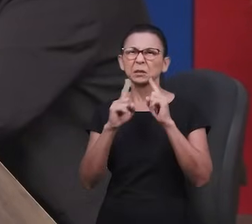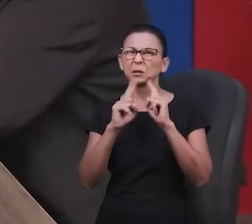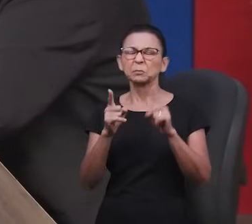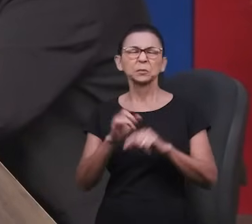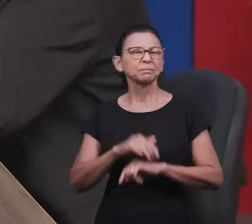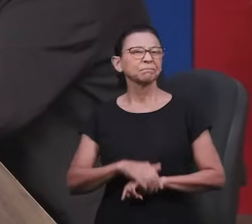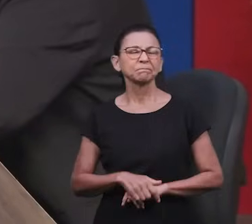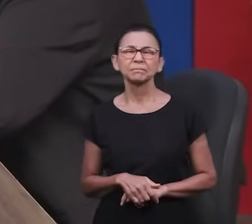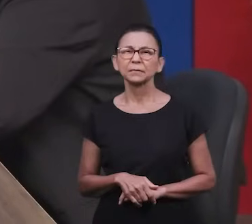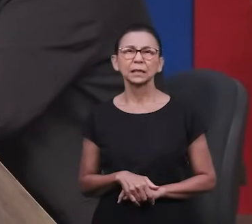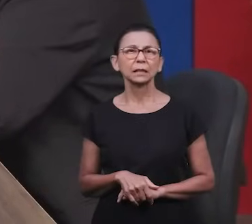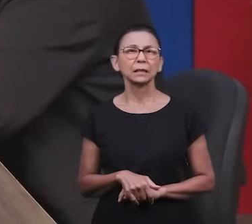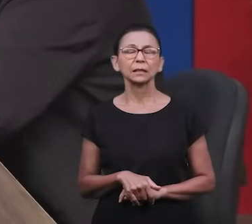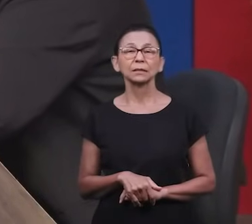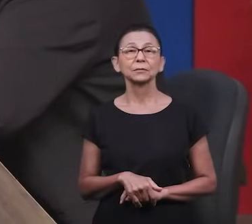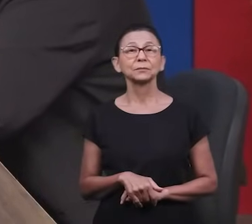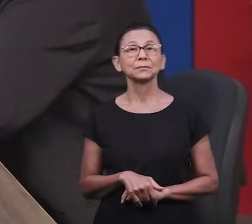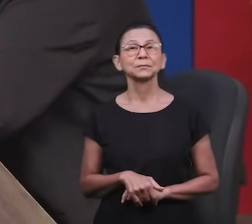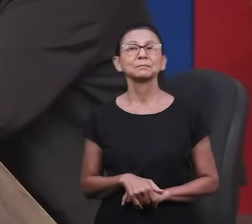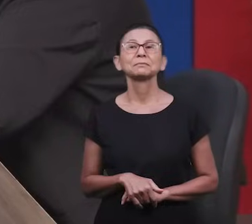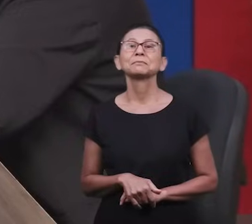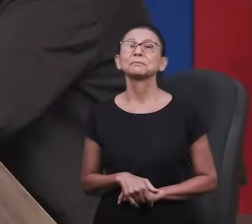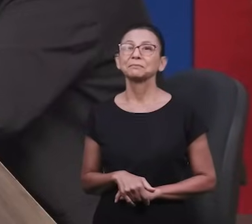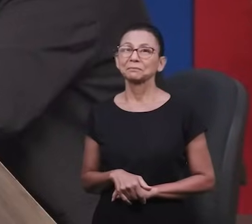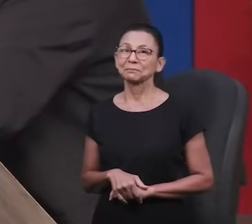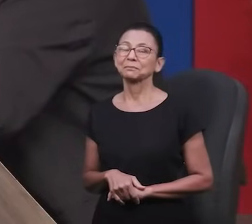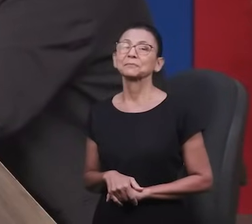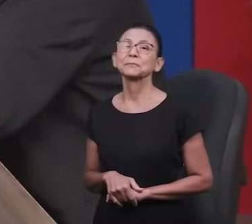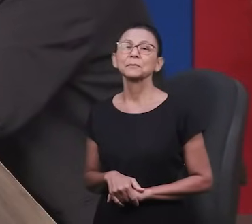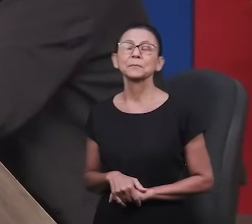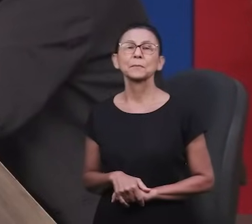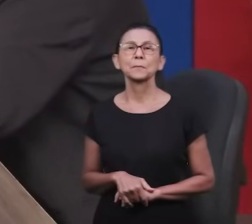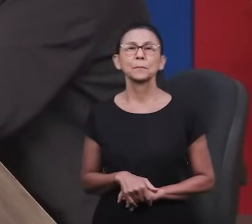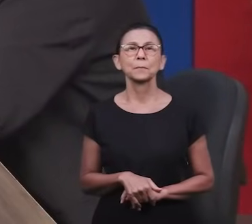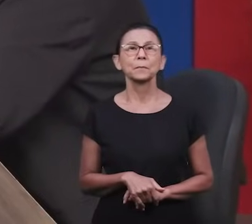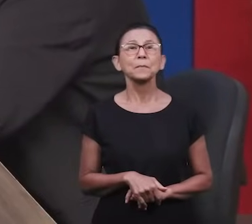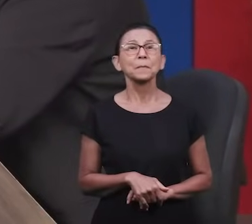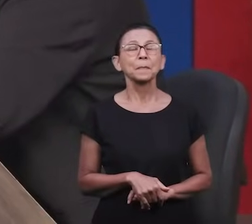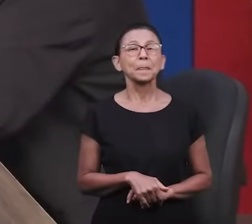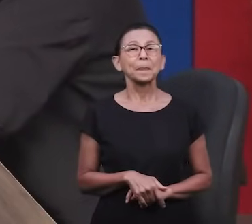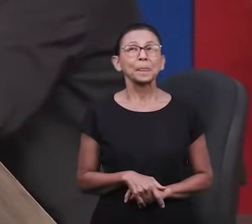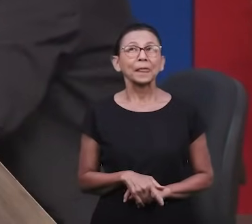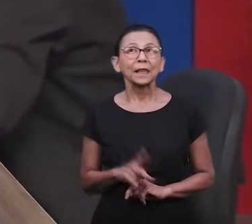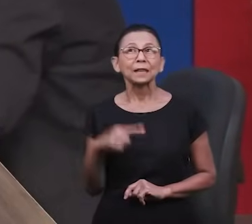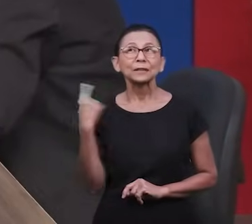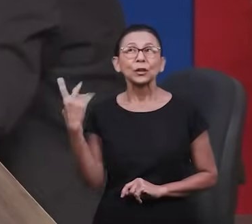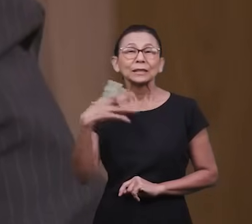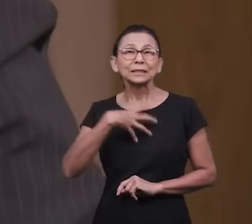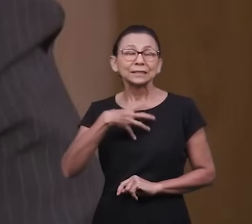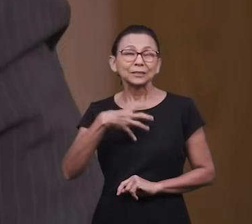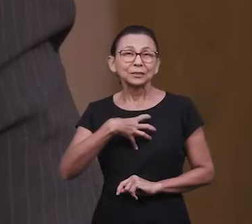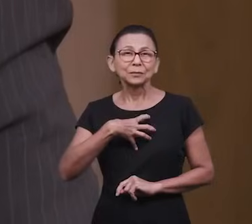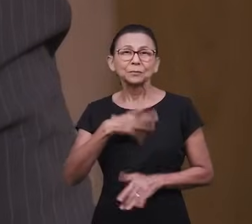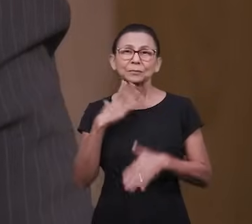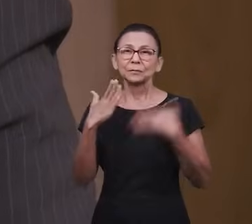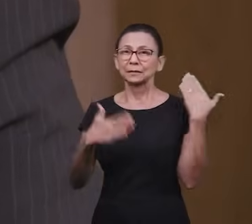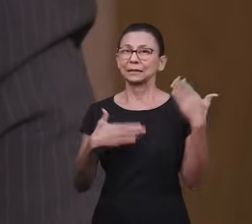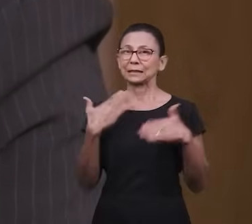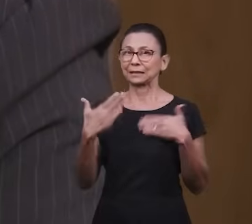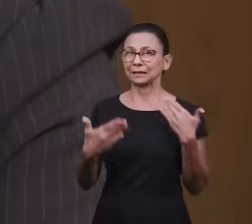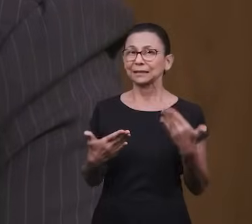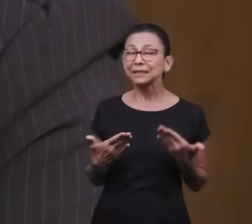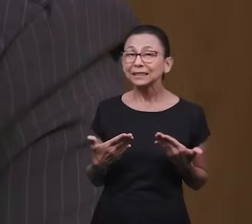nem questionou, né? Nunca questionou. Falava que ia receber, tinha fé. E a nossa